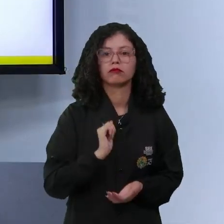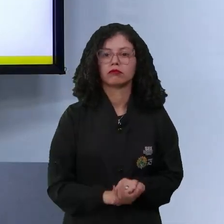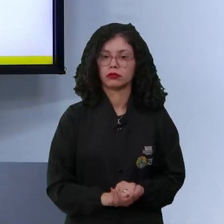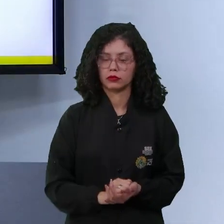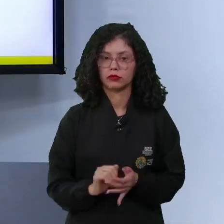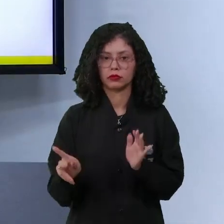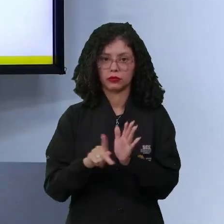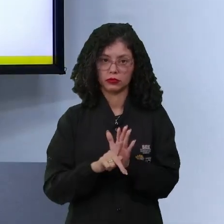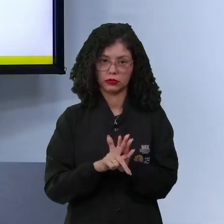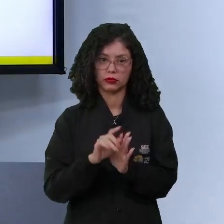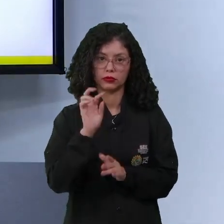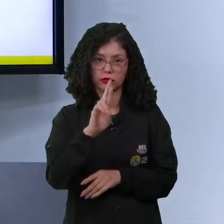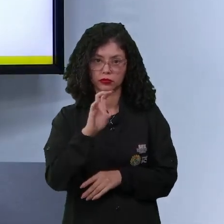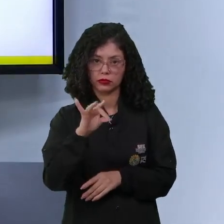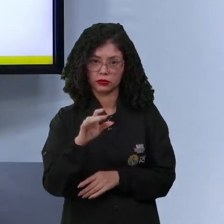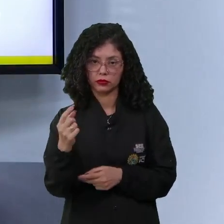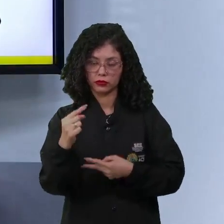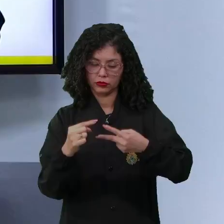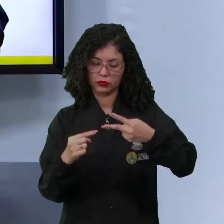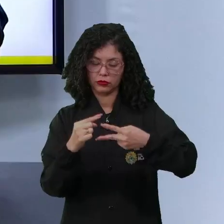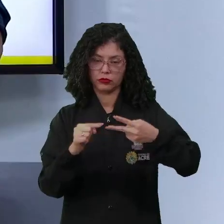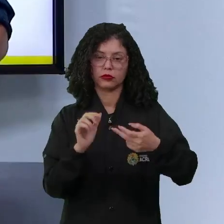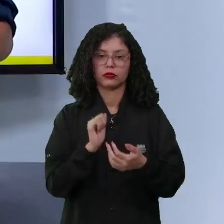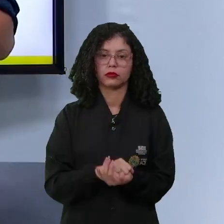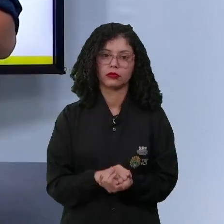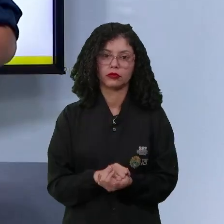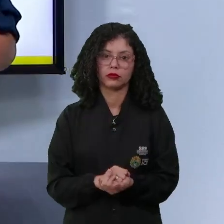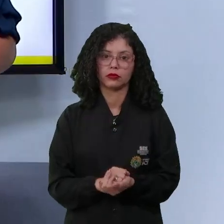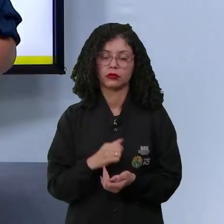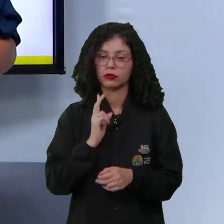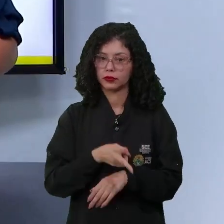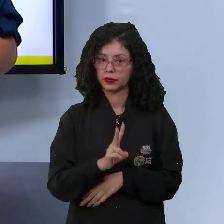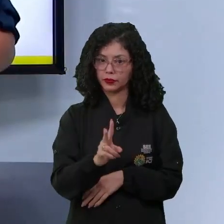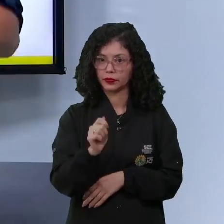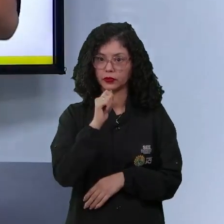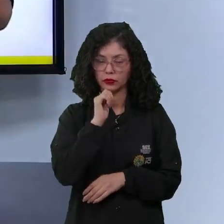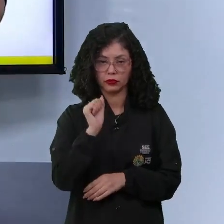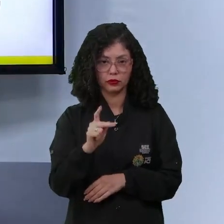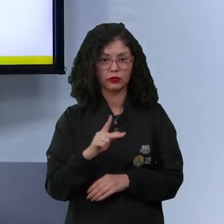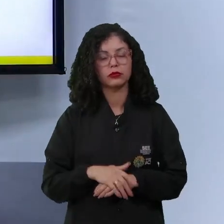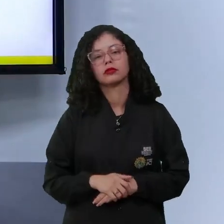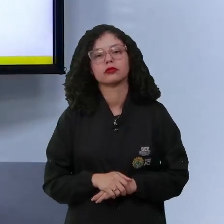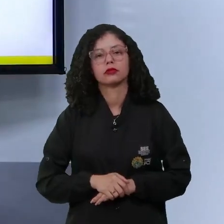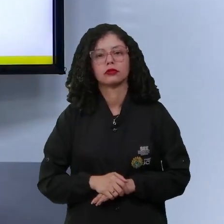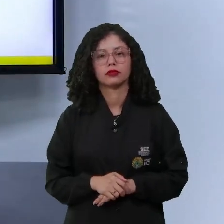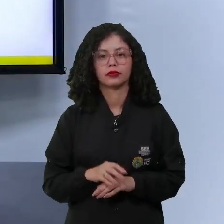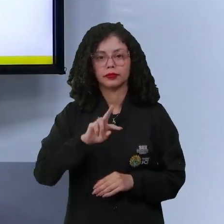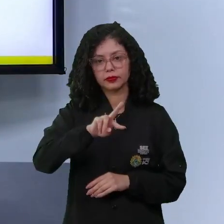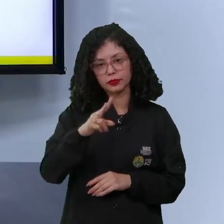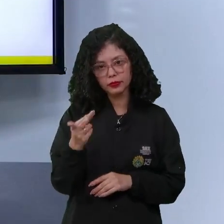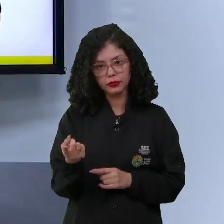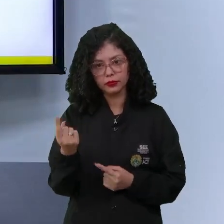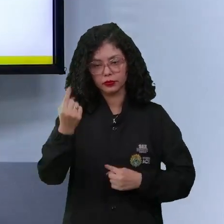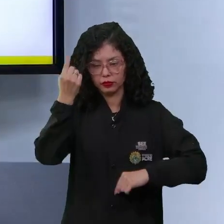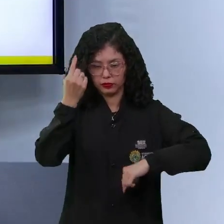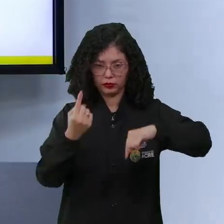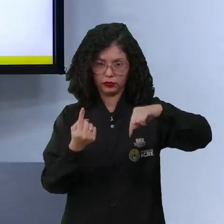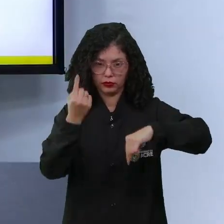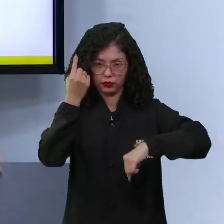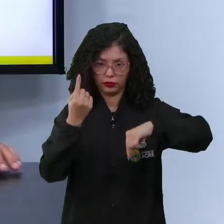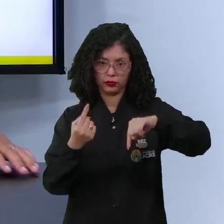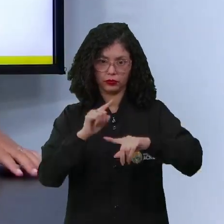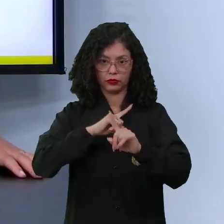proporcional, razão entre duas grandezas é uma constante. E inversamente proporcional, o